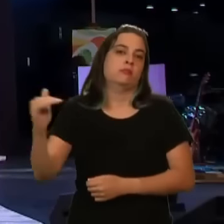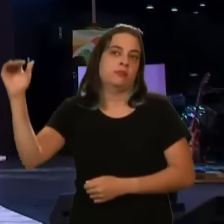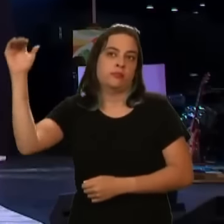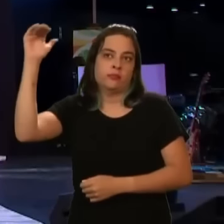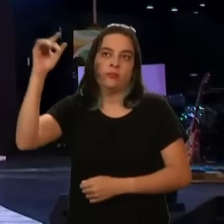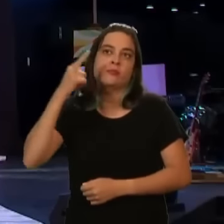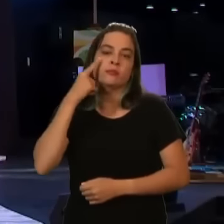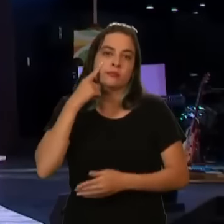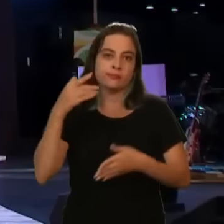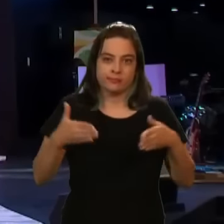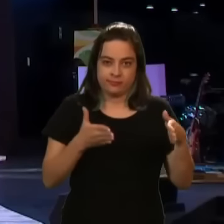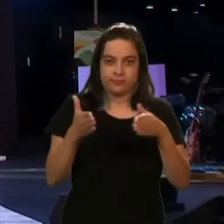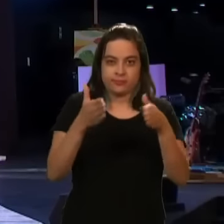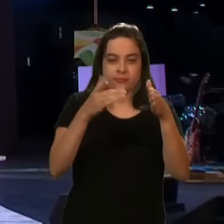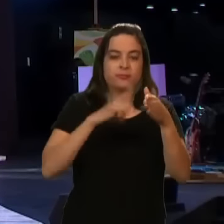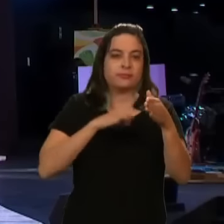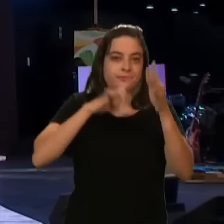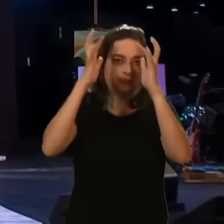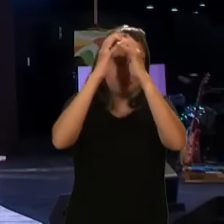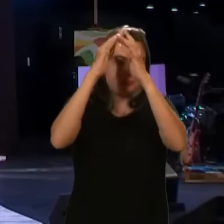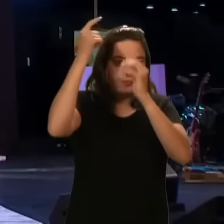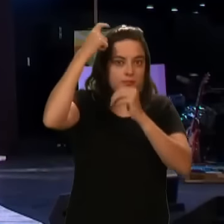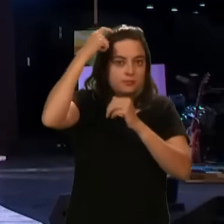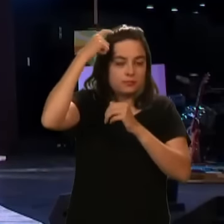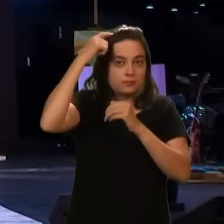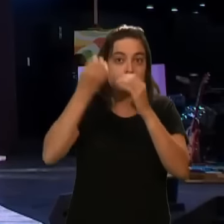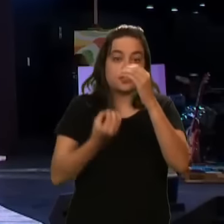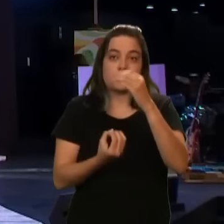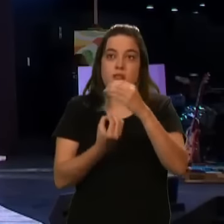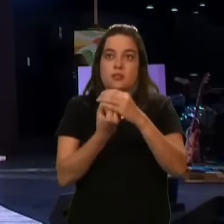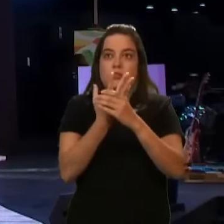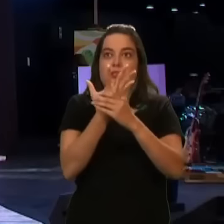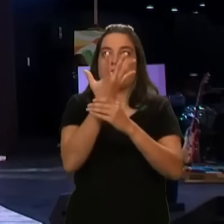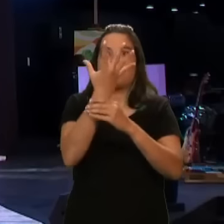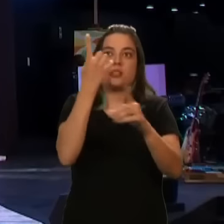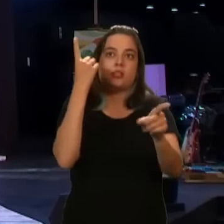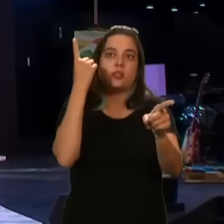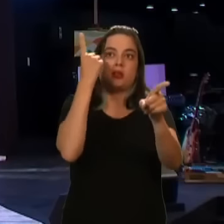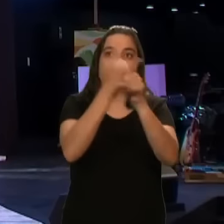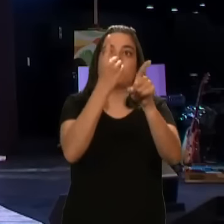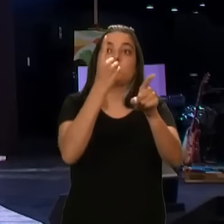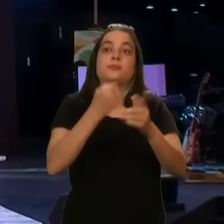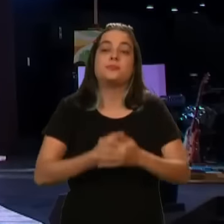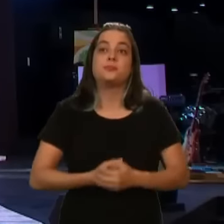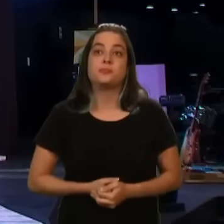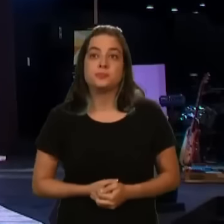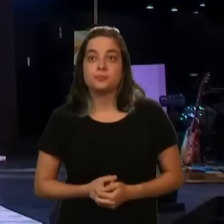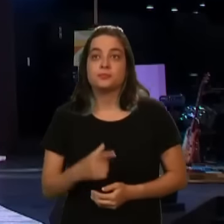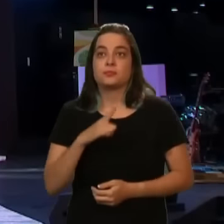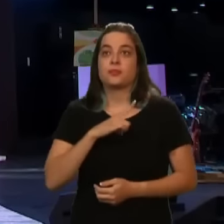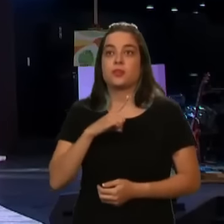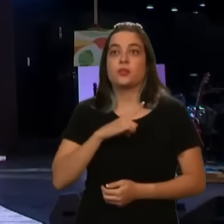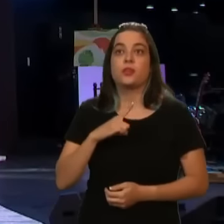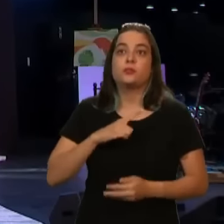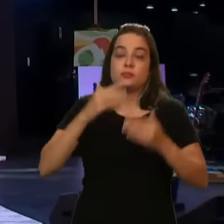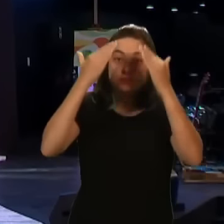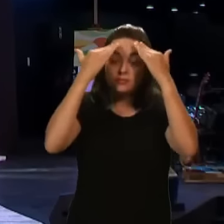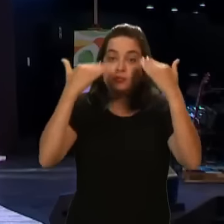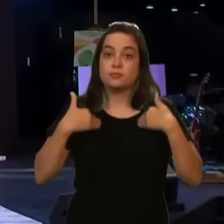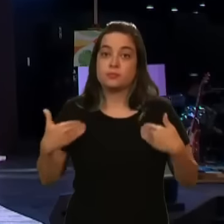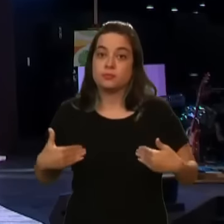os caminhos, tá? Os neurônios, eles se encontram e vai formando um caminho, vai dando ordens aos órgãos do corpo.